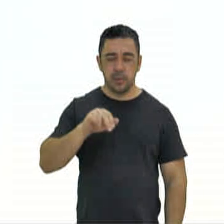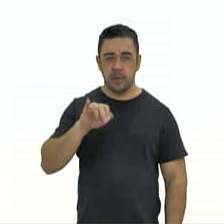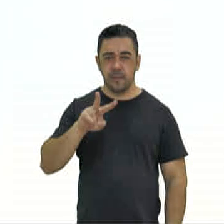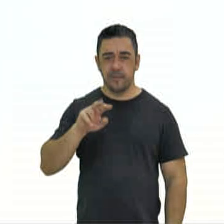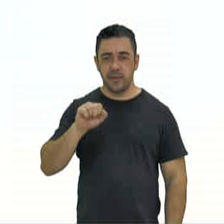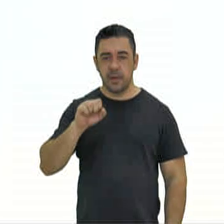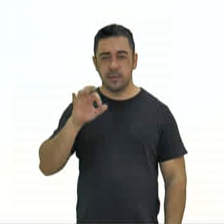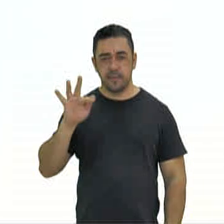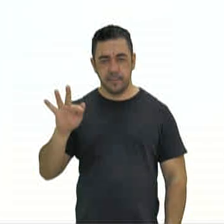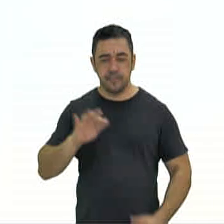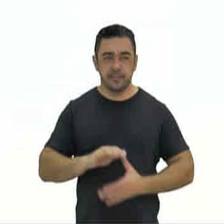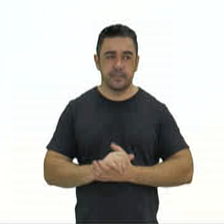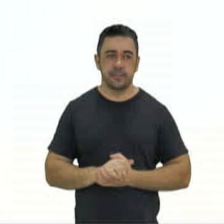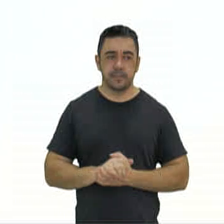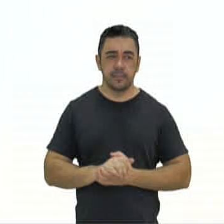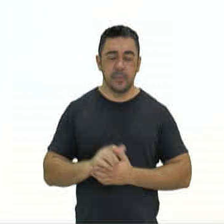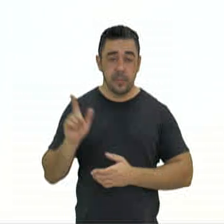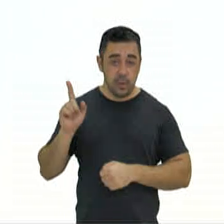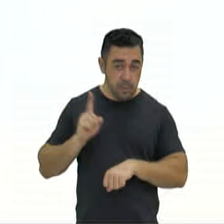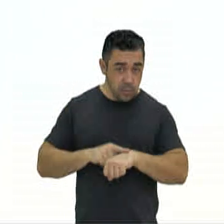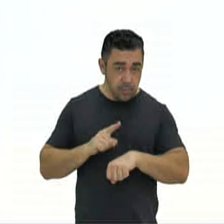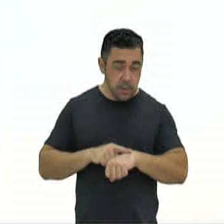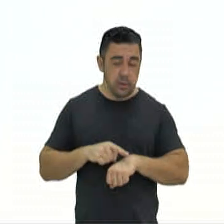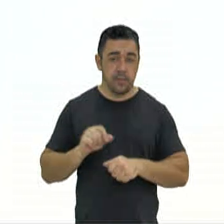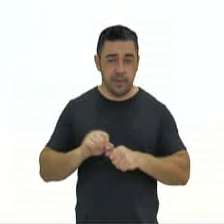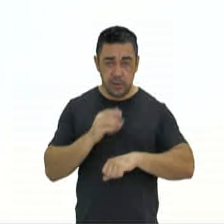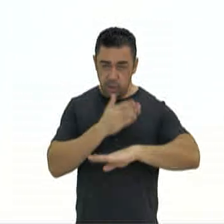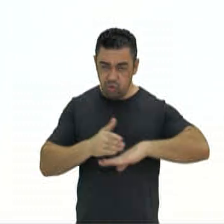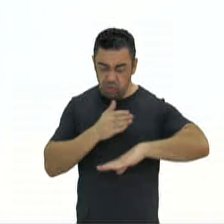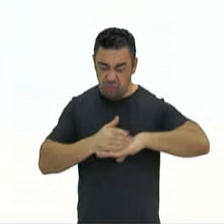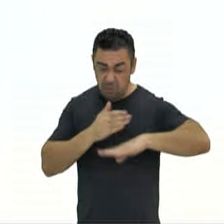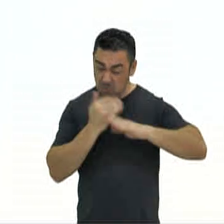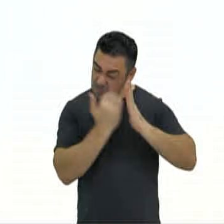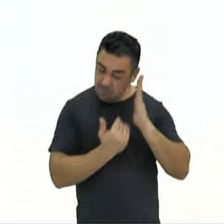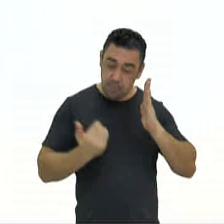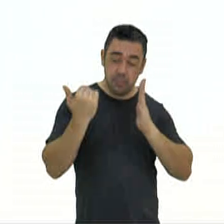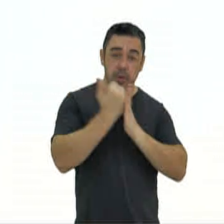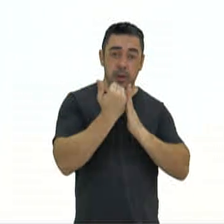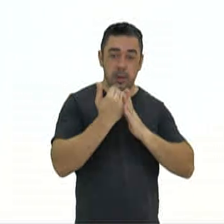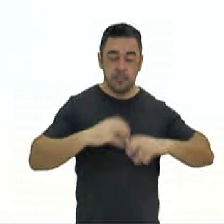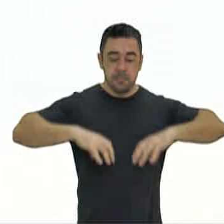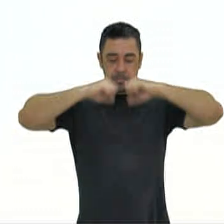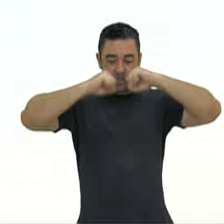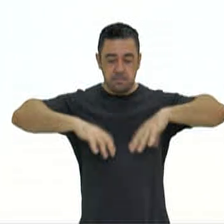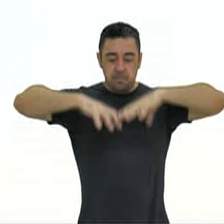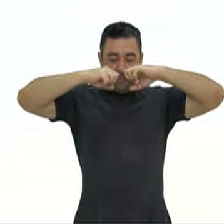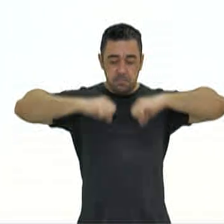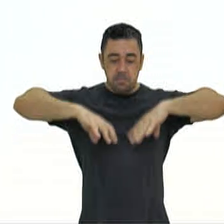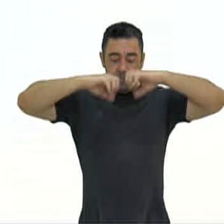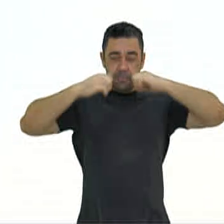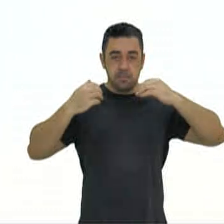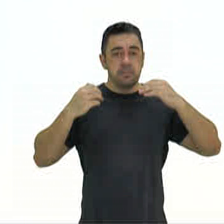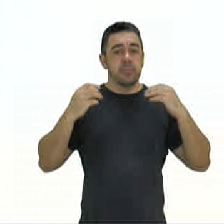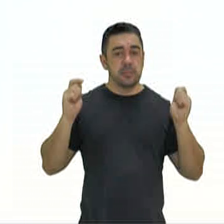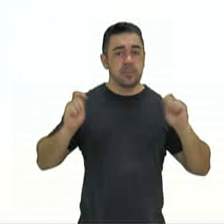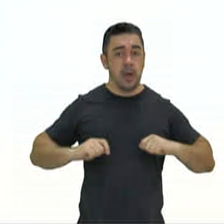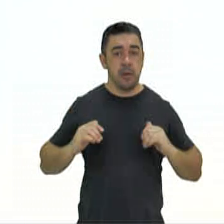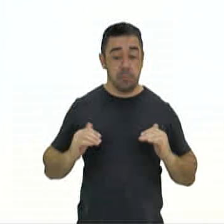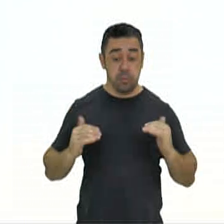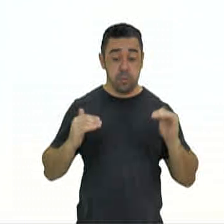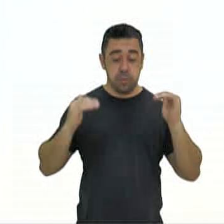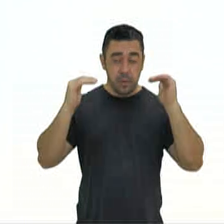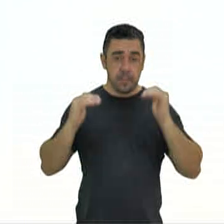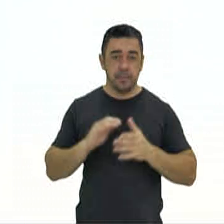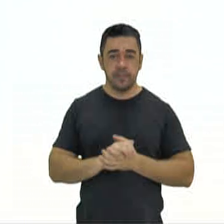slide. Durante uma atividade física intensa, a frequência respiratória do homem aumenta bastante. Sabendo que no